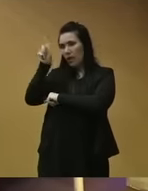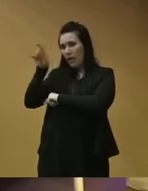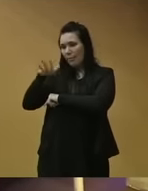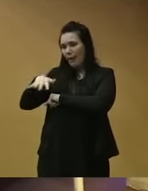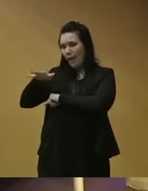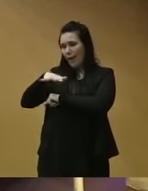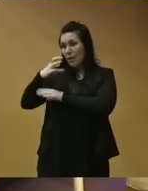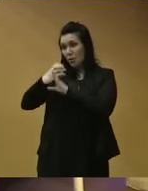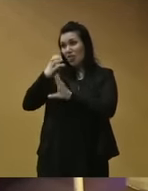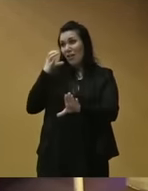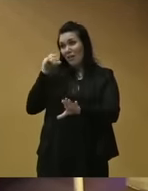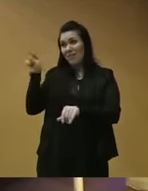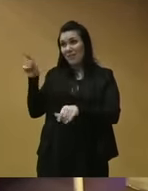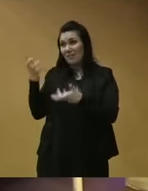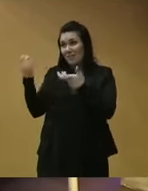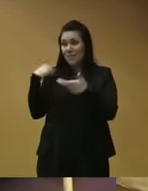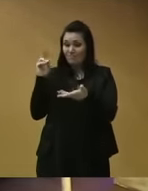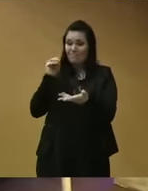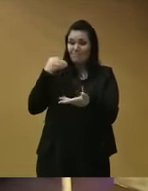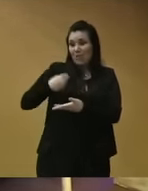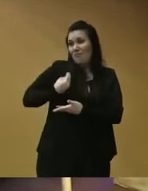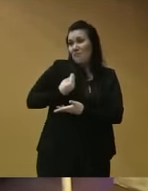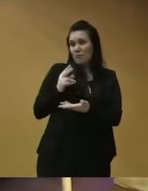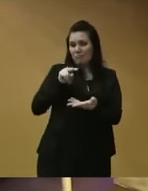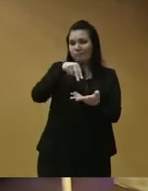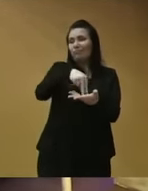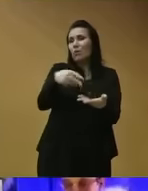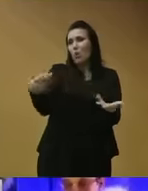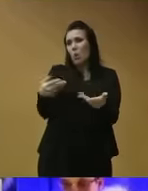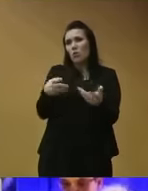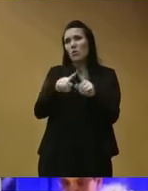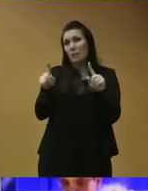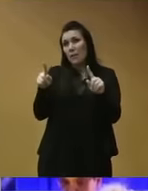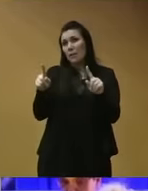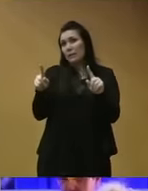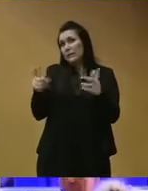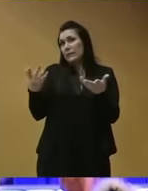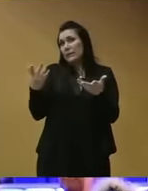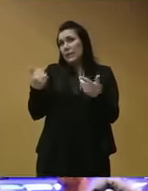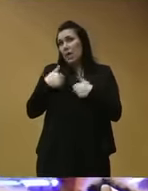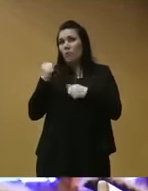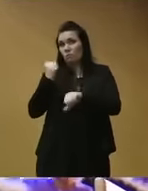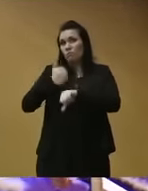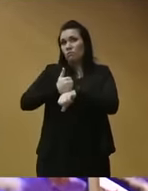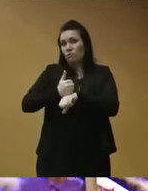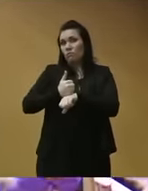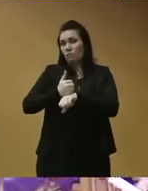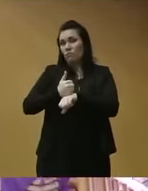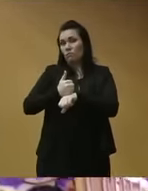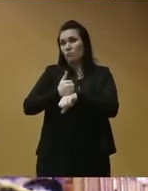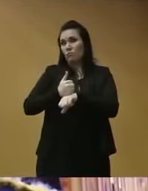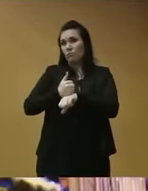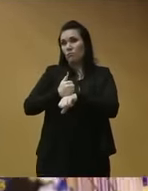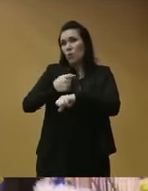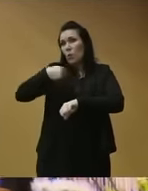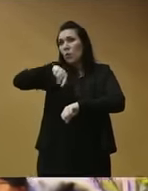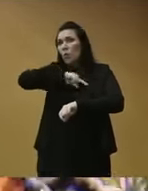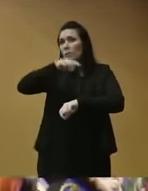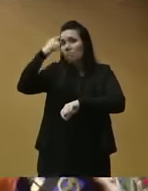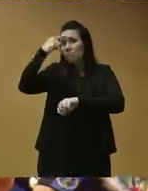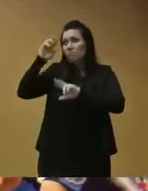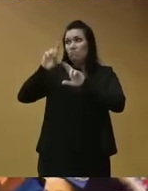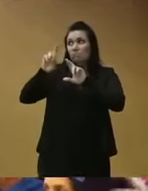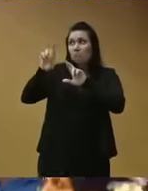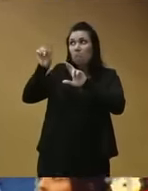né? Então, eu transmito a minha saudação a vocês e peço que a gente transmita vibrações positivas para a pronta